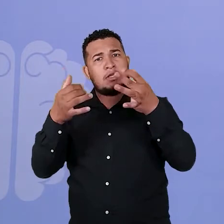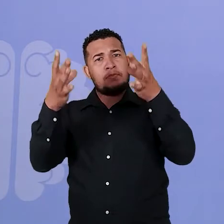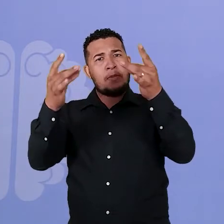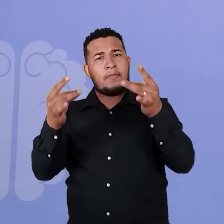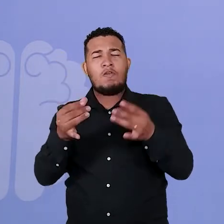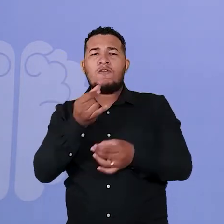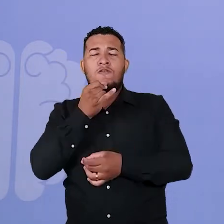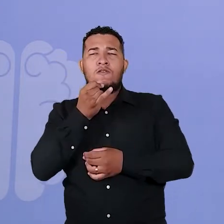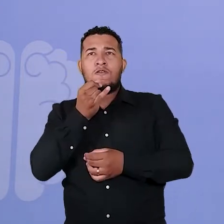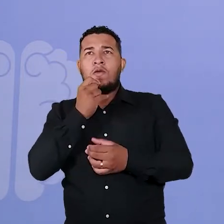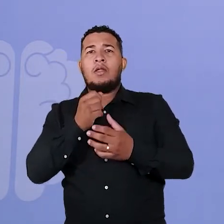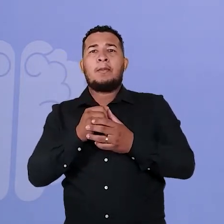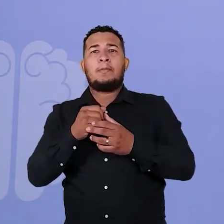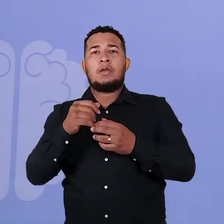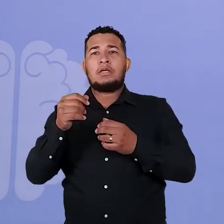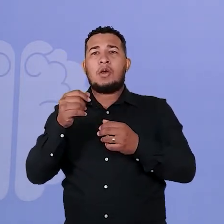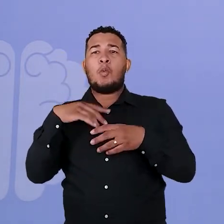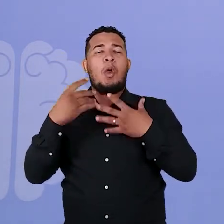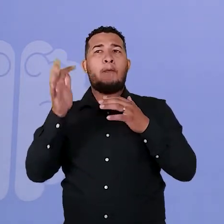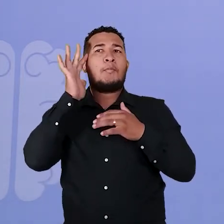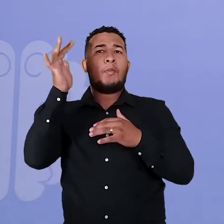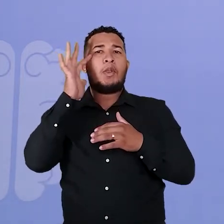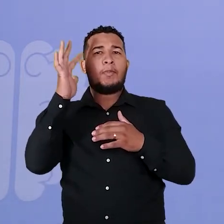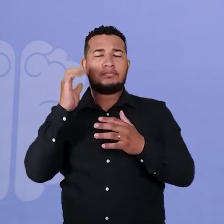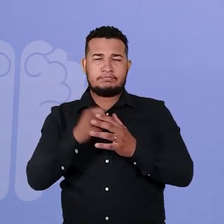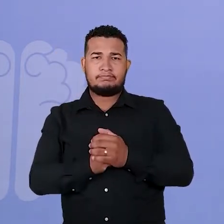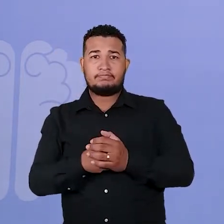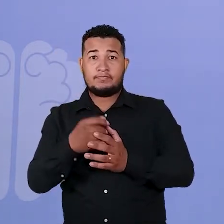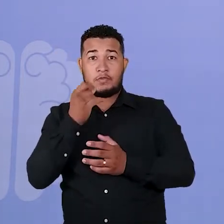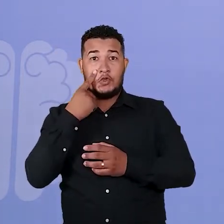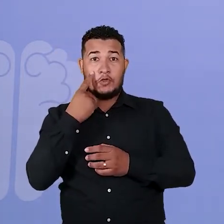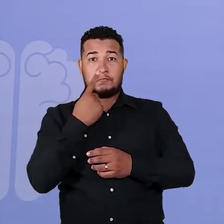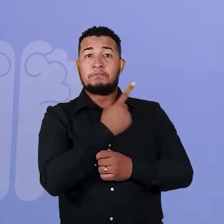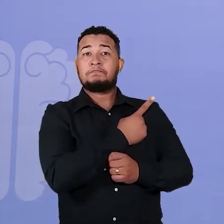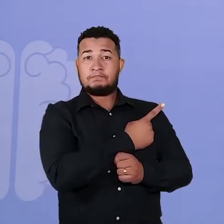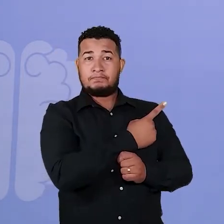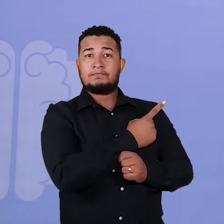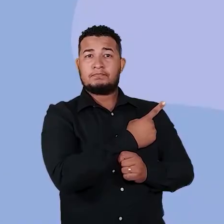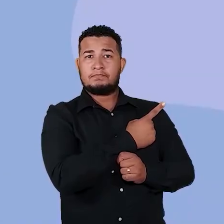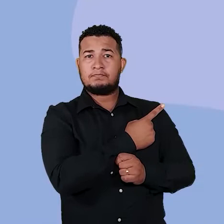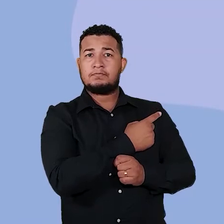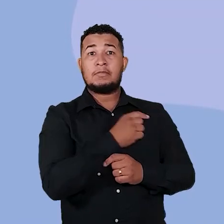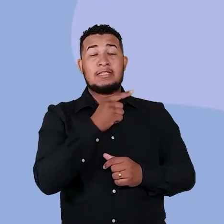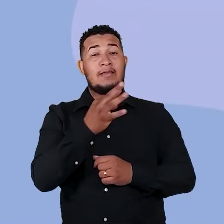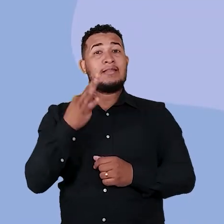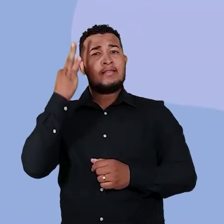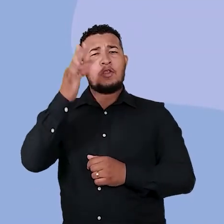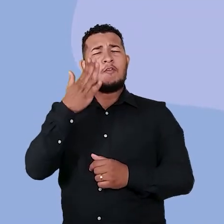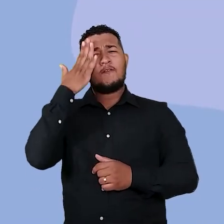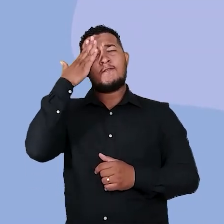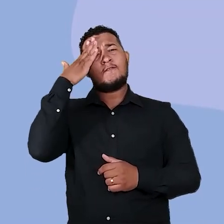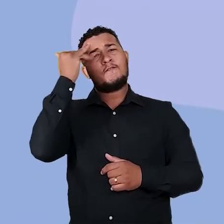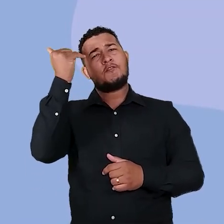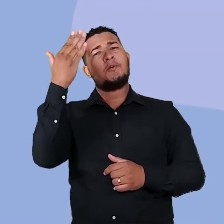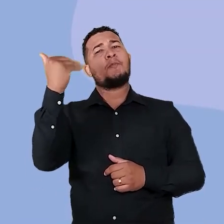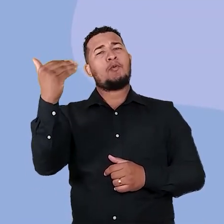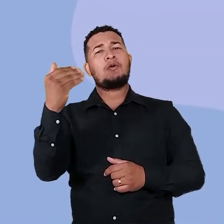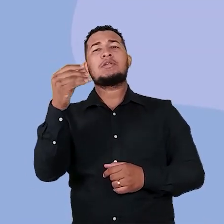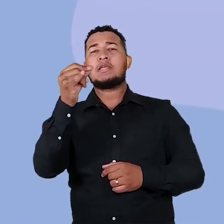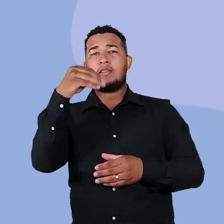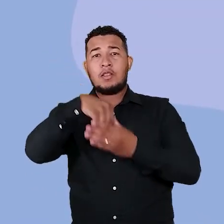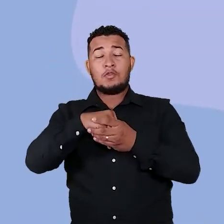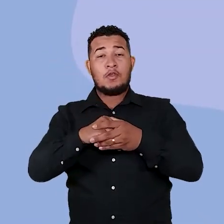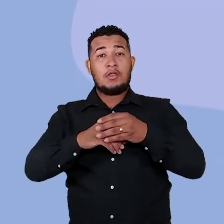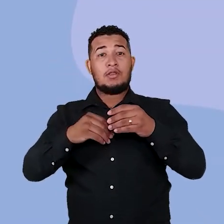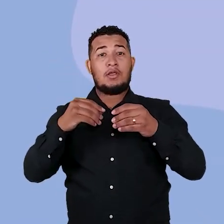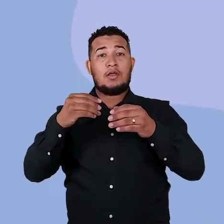tentar trabalhar com um exemplo de problematização. Olha ali na tela. Uma teoria muito famosa